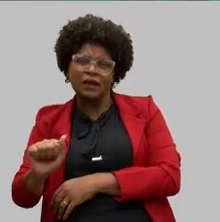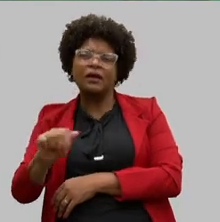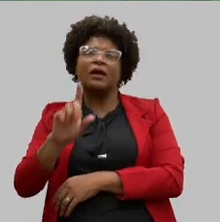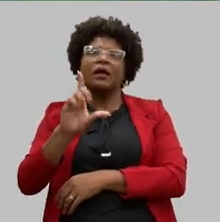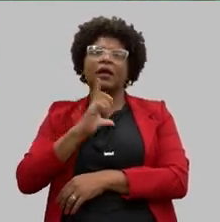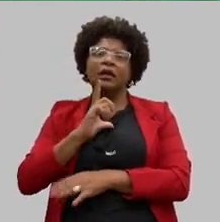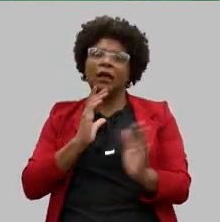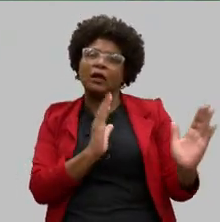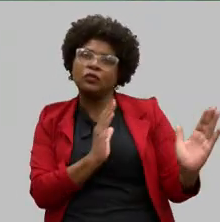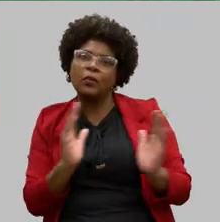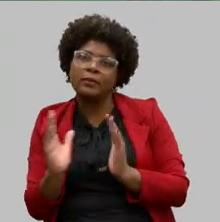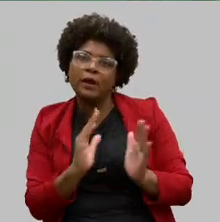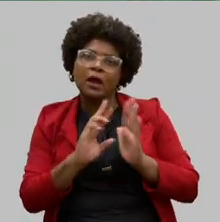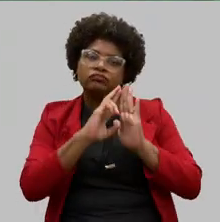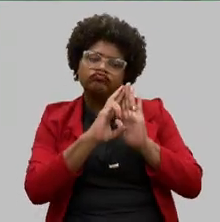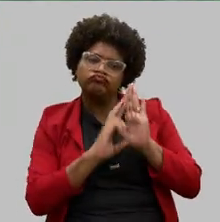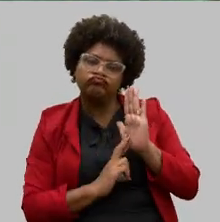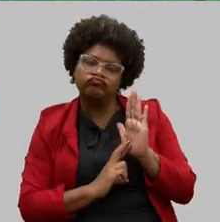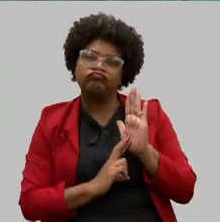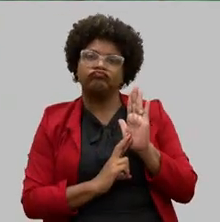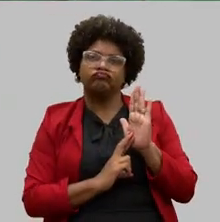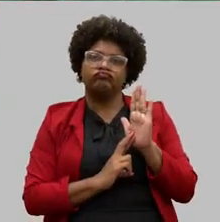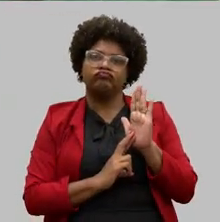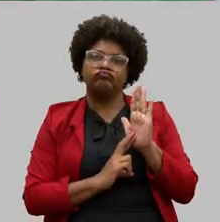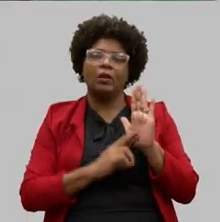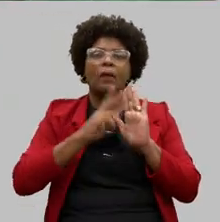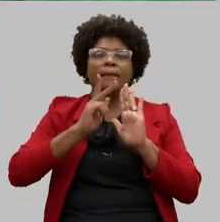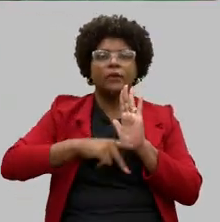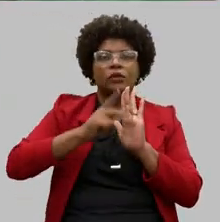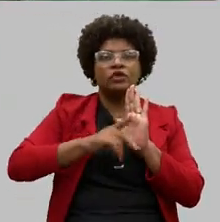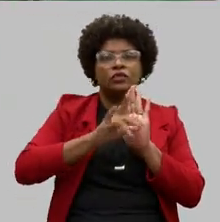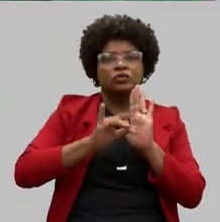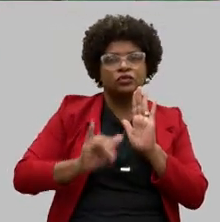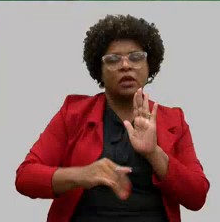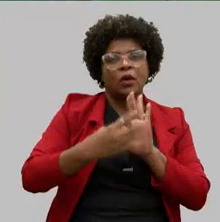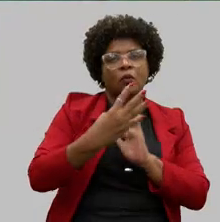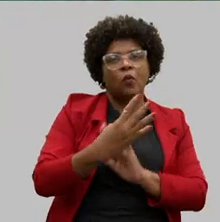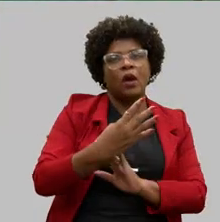portanto retiramos da pauta projeto de lei 4000